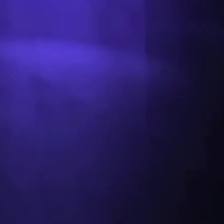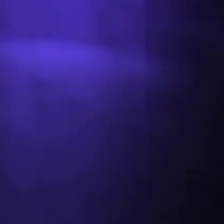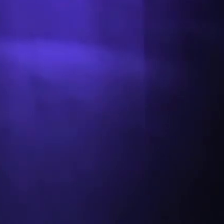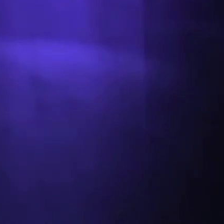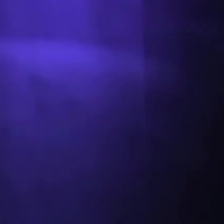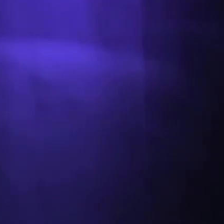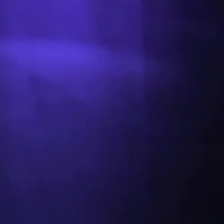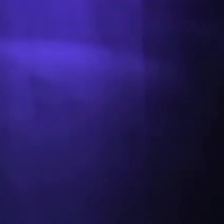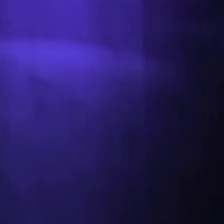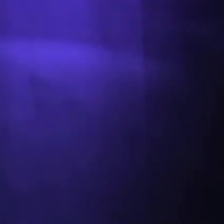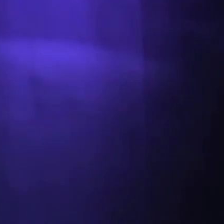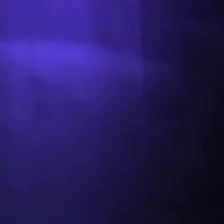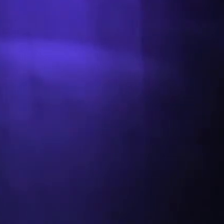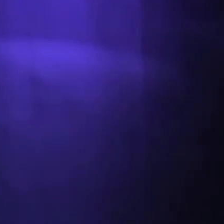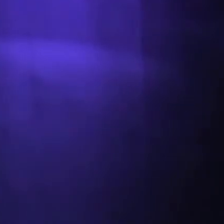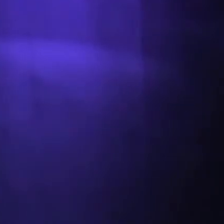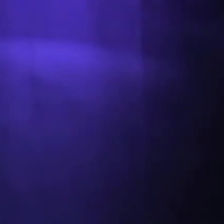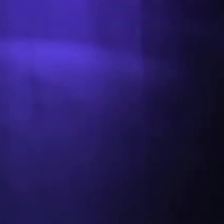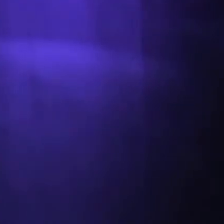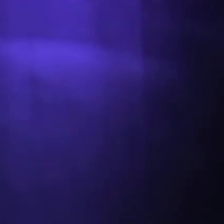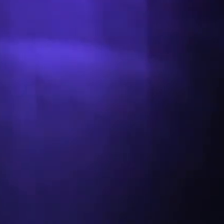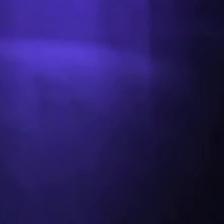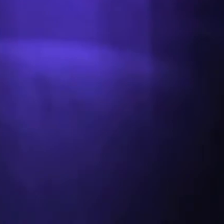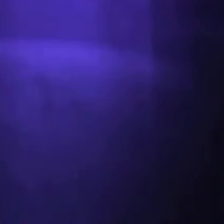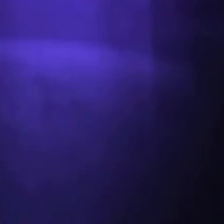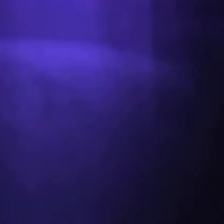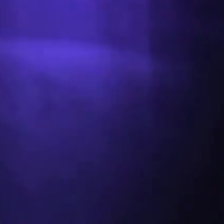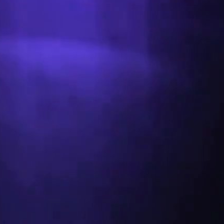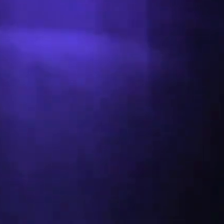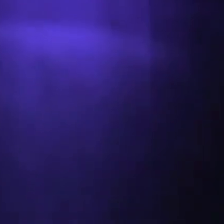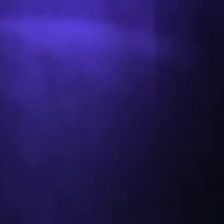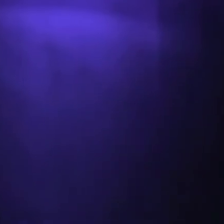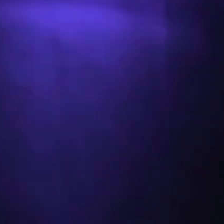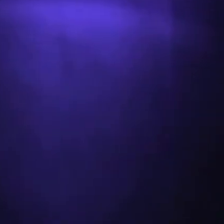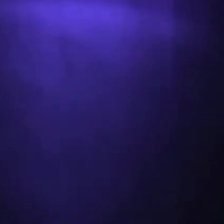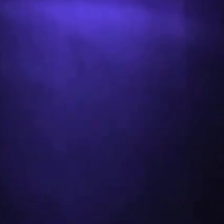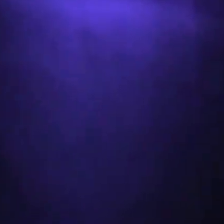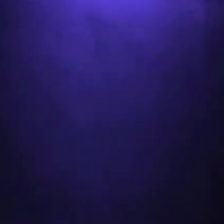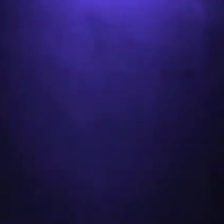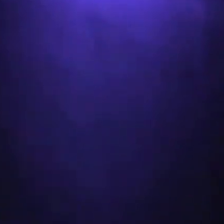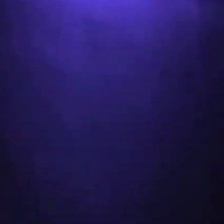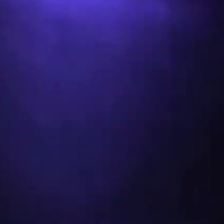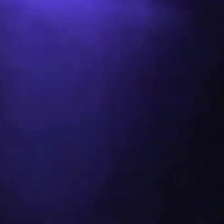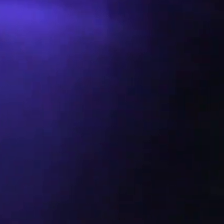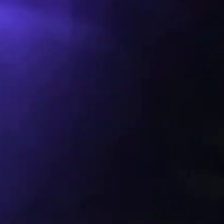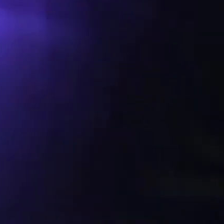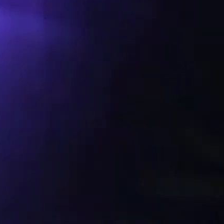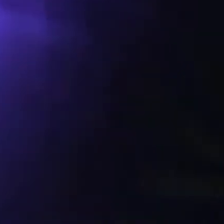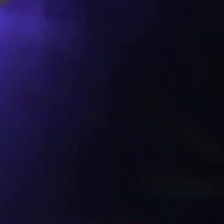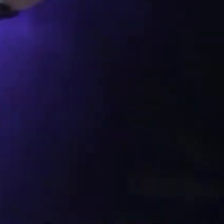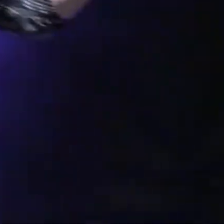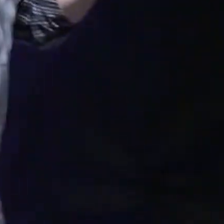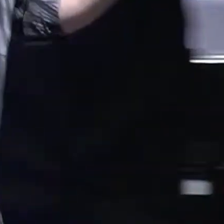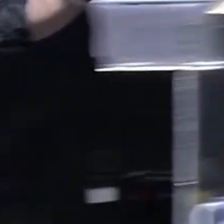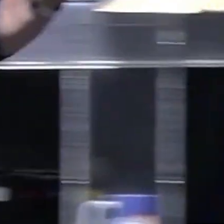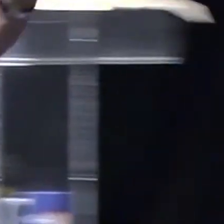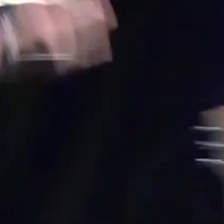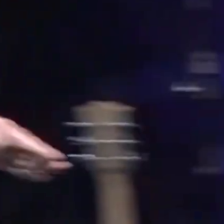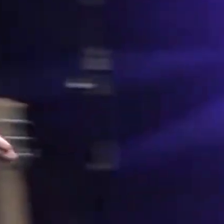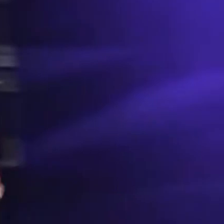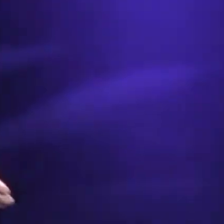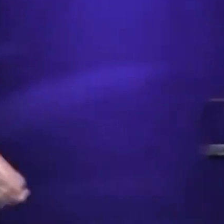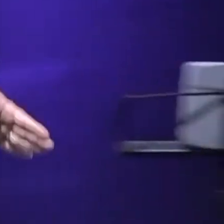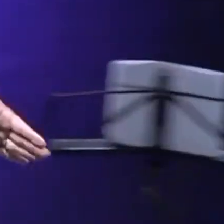Que a besta disse. A criança não tem papo reto. É um papo cabeça. Não